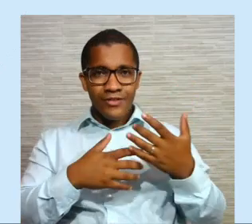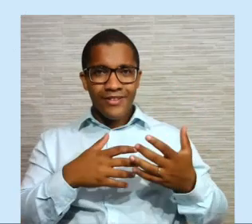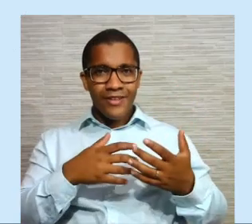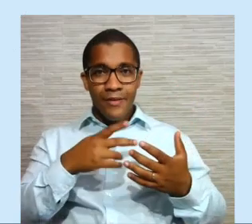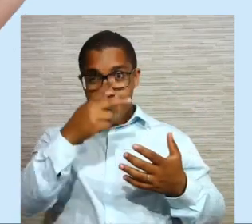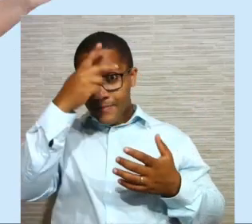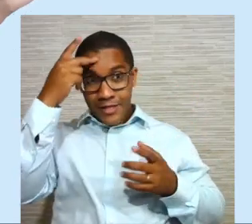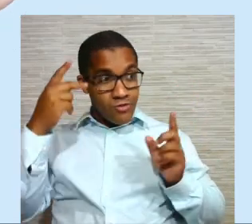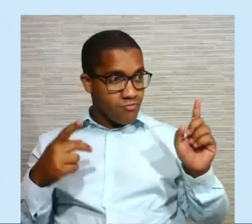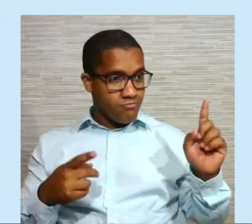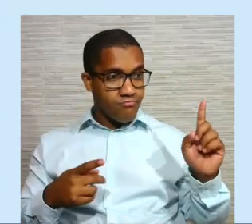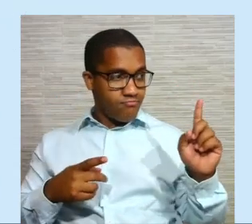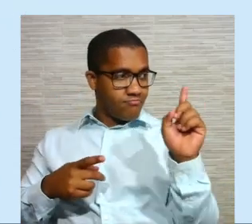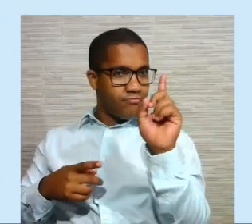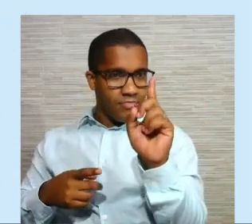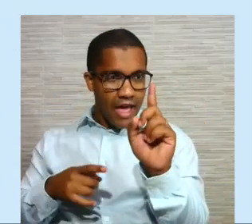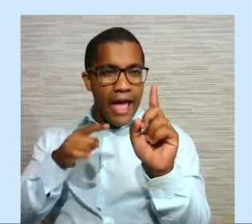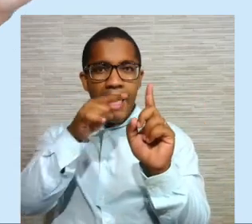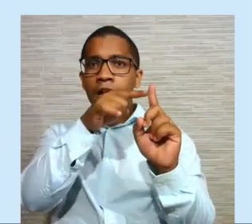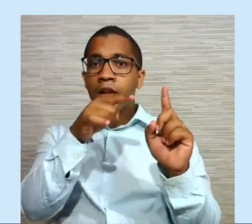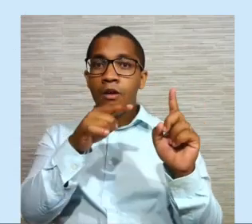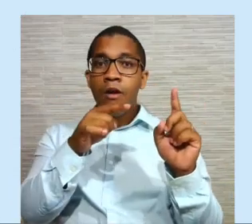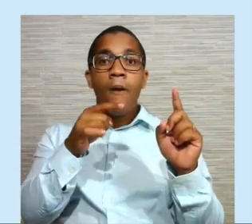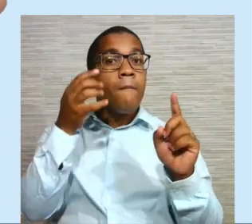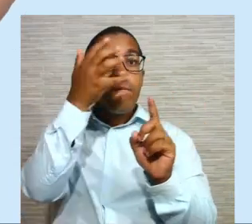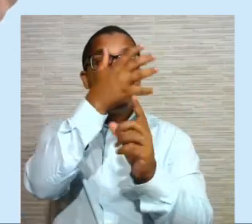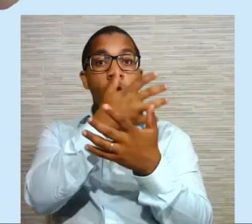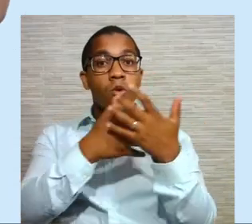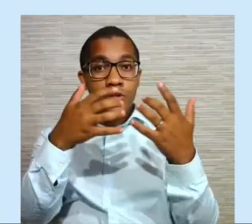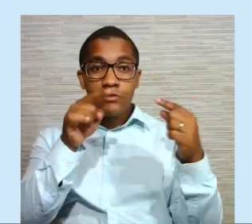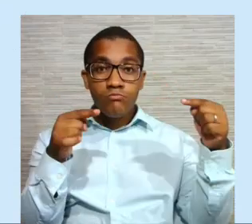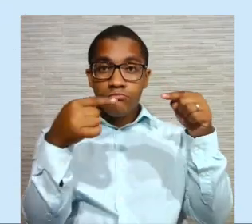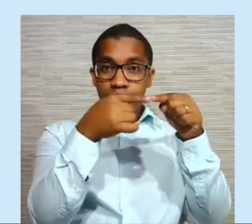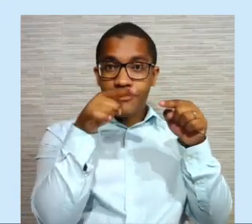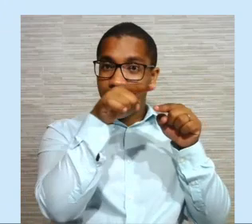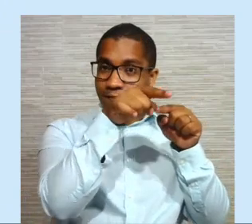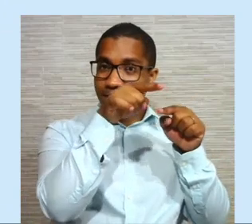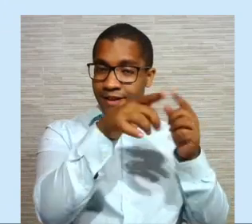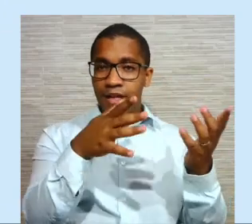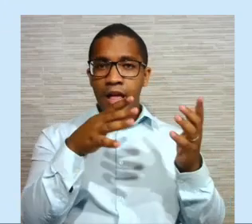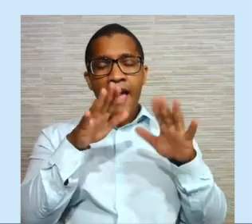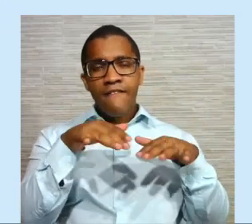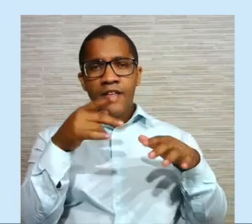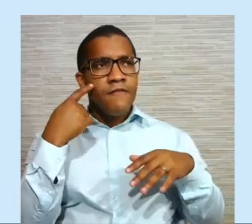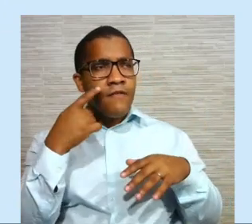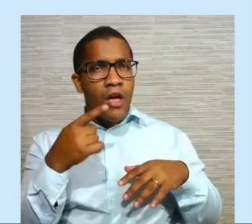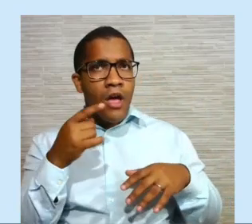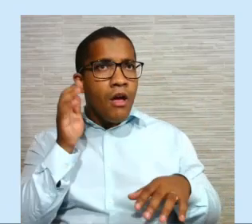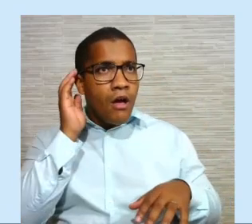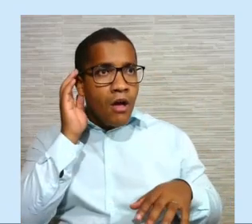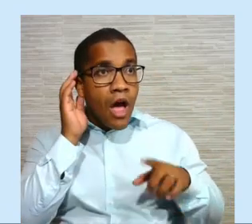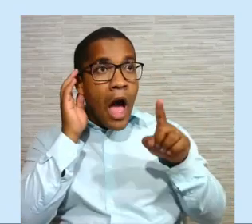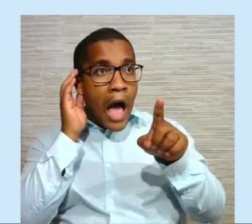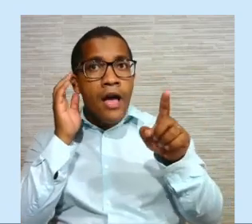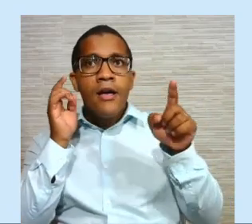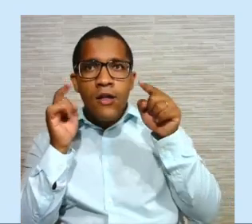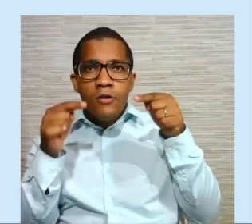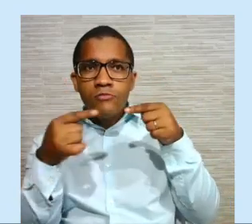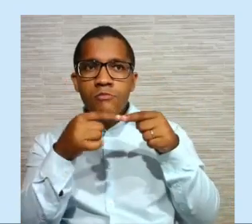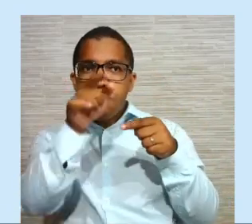personagem, já tem determinada música, então às vezes você até já identifica o personagem ou a música por